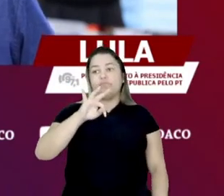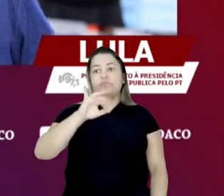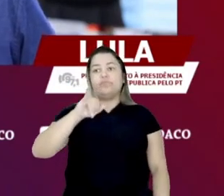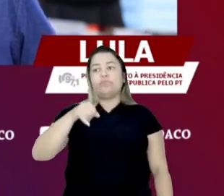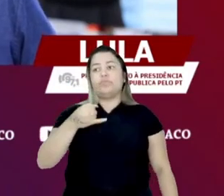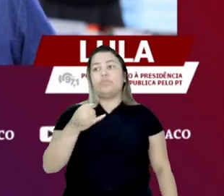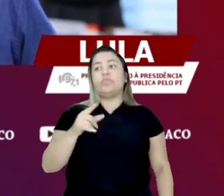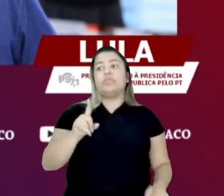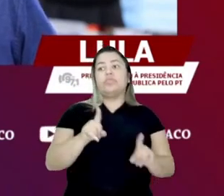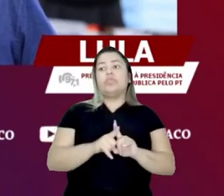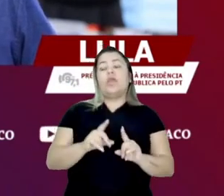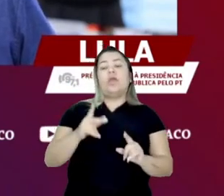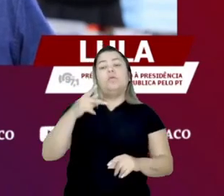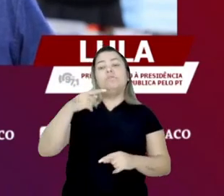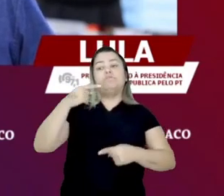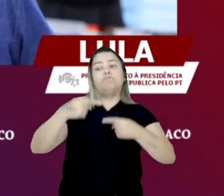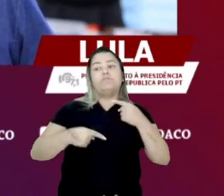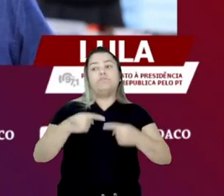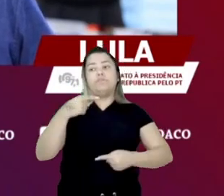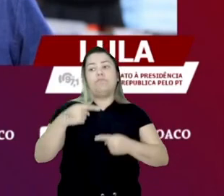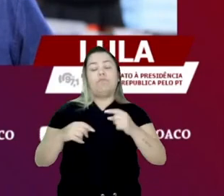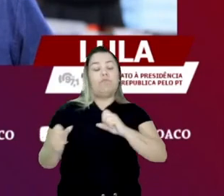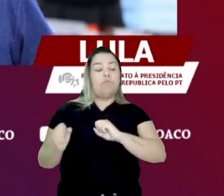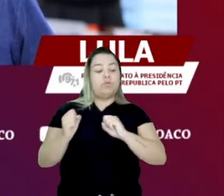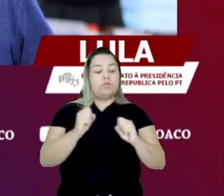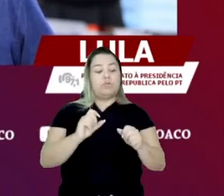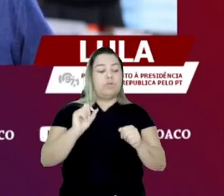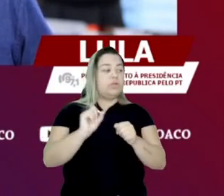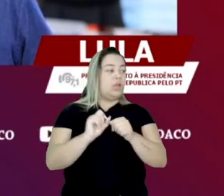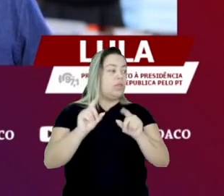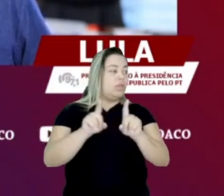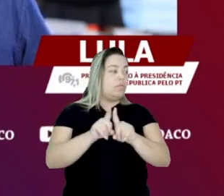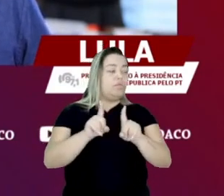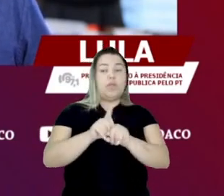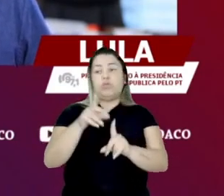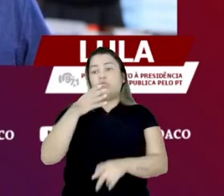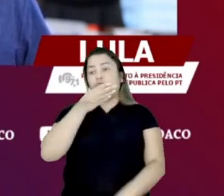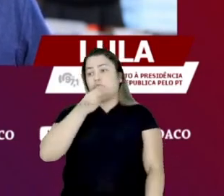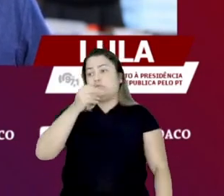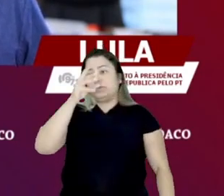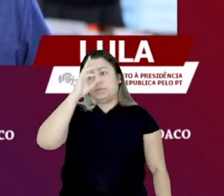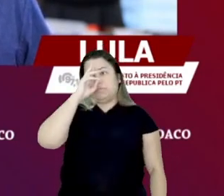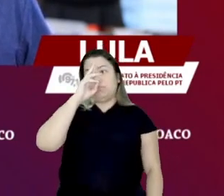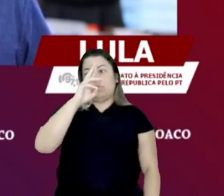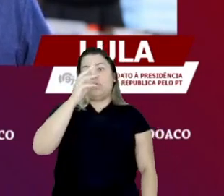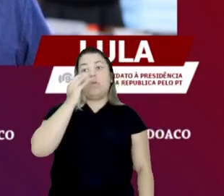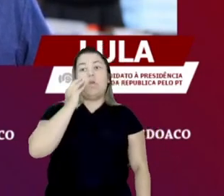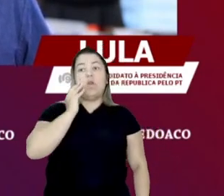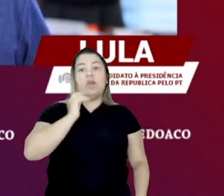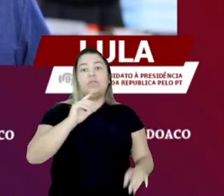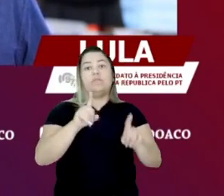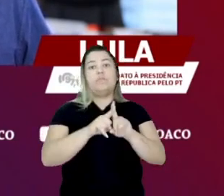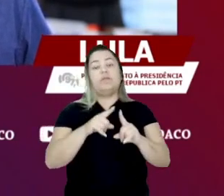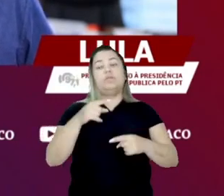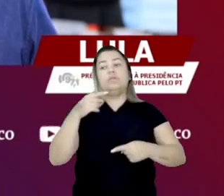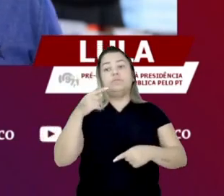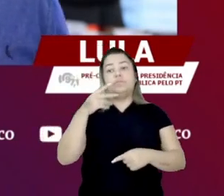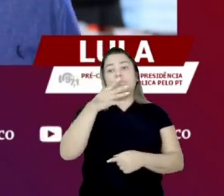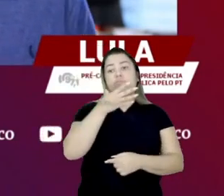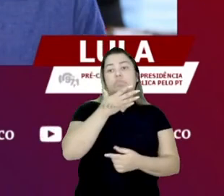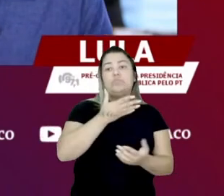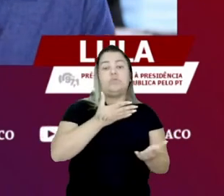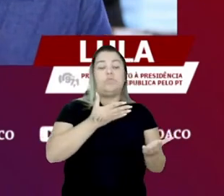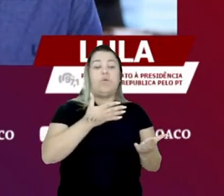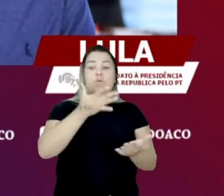autistas e também os familiares? Me diga, quem é que fez a pergunta? Laiane Oliver, é uma colega jornalista